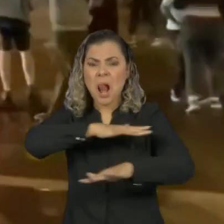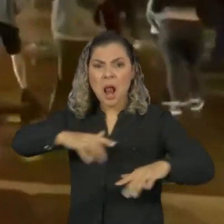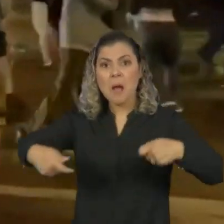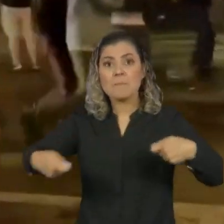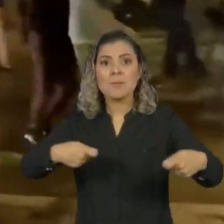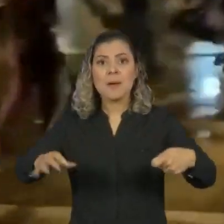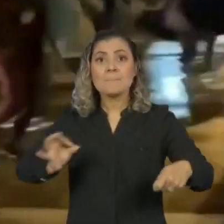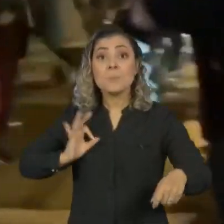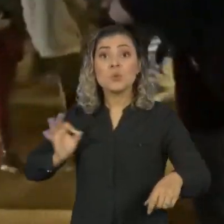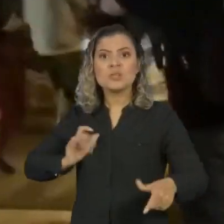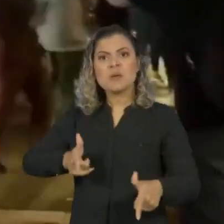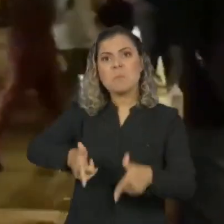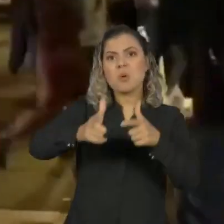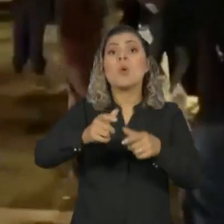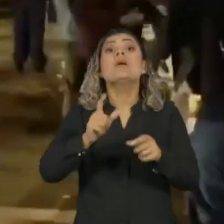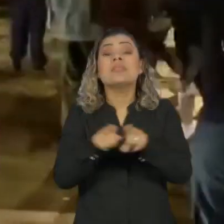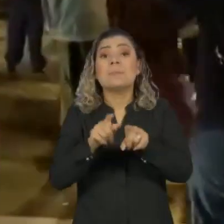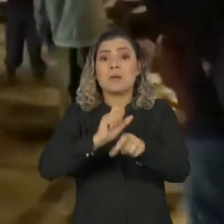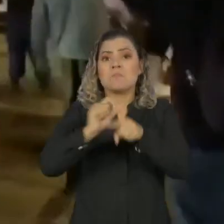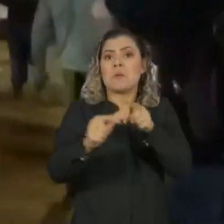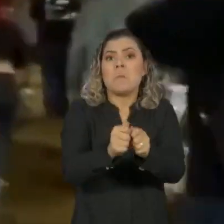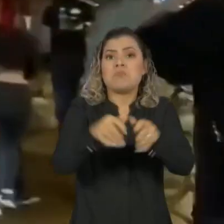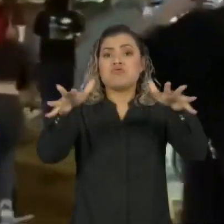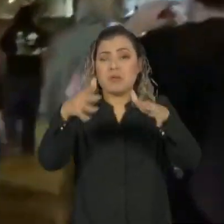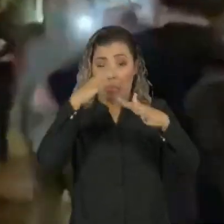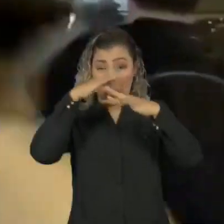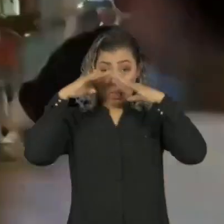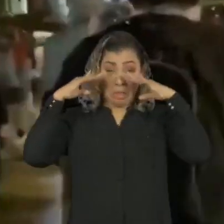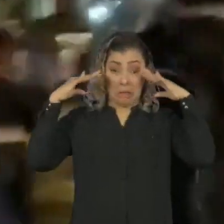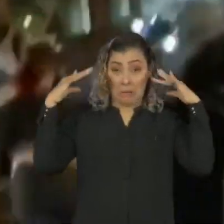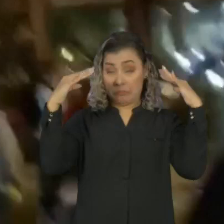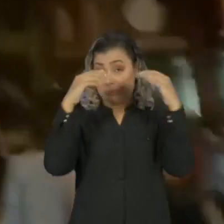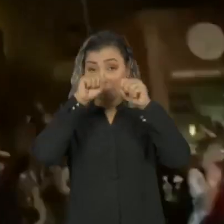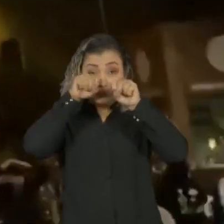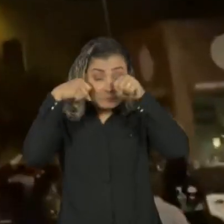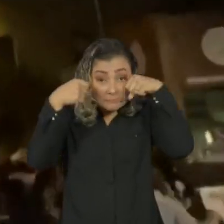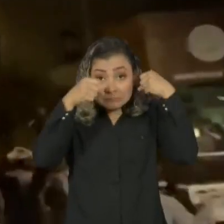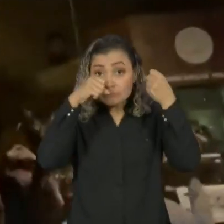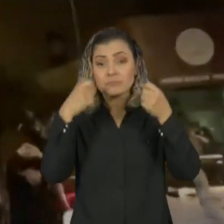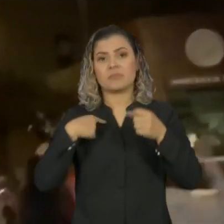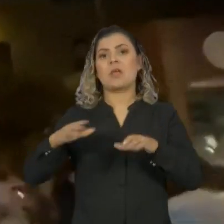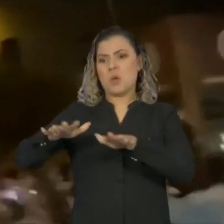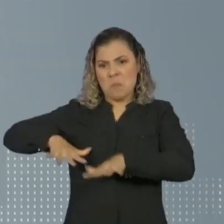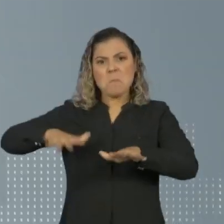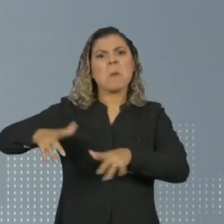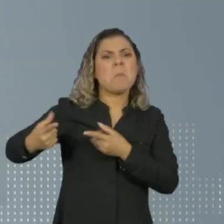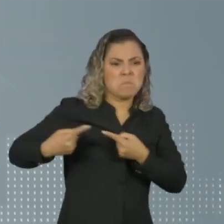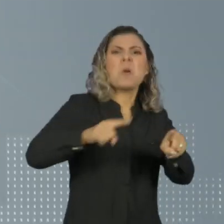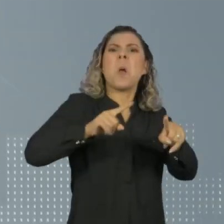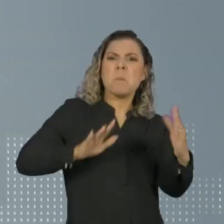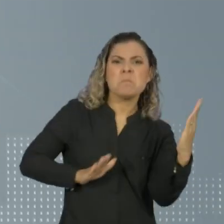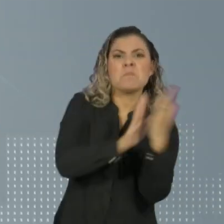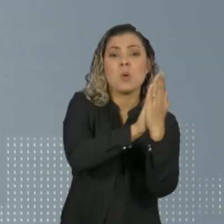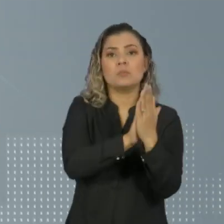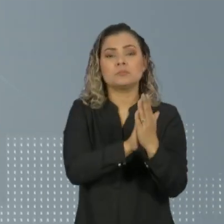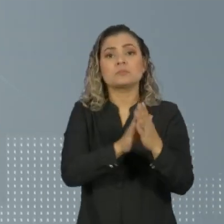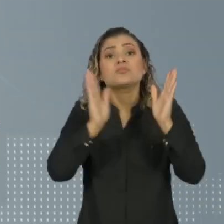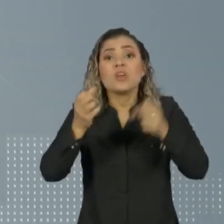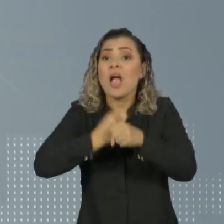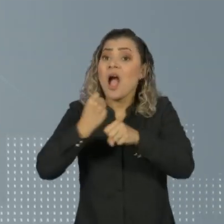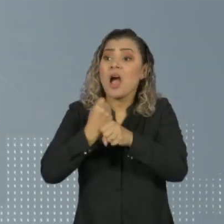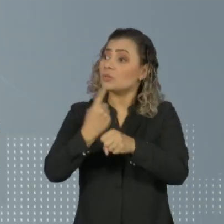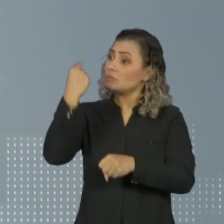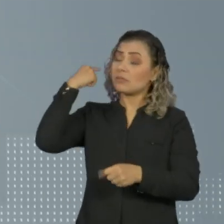quando a polícia disparou gás lacrimogêneo contra a multidão e os manifestantes revidaram. Nos últimos anos, uma série